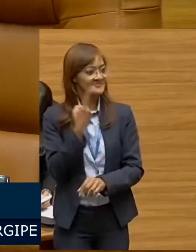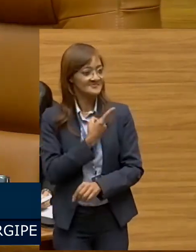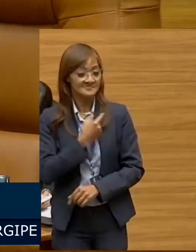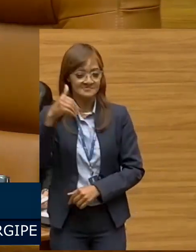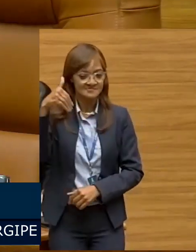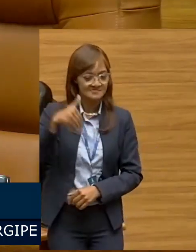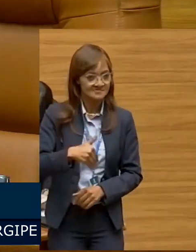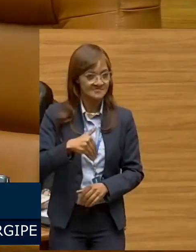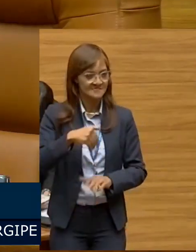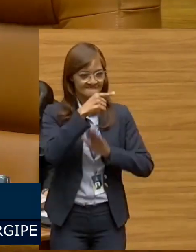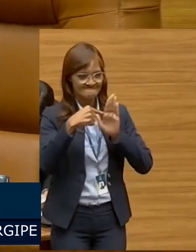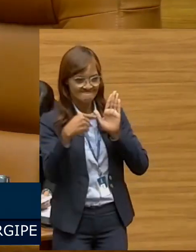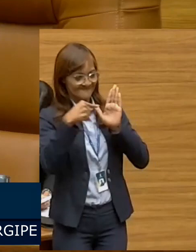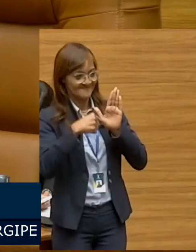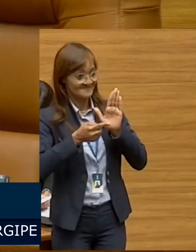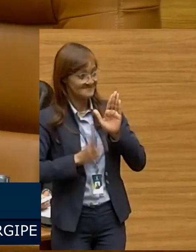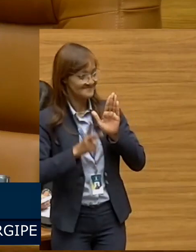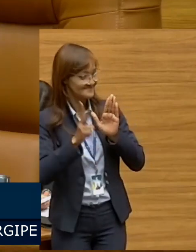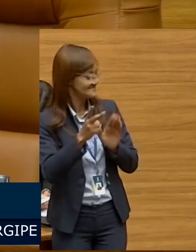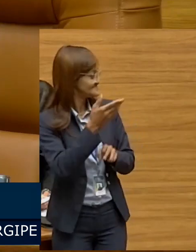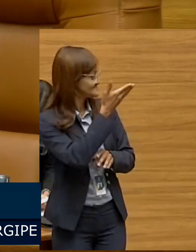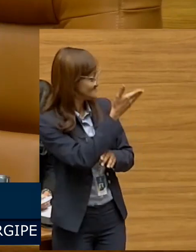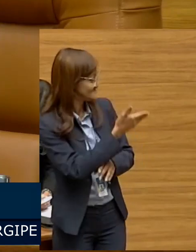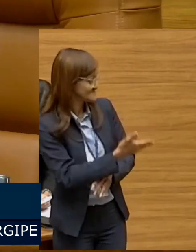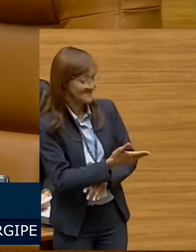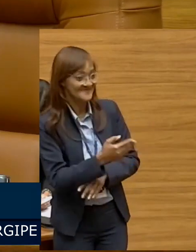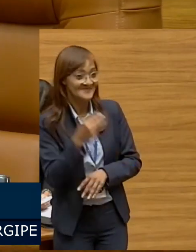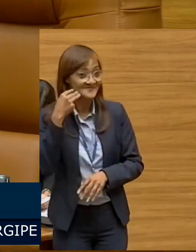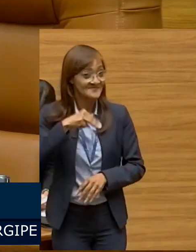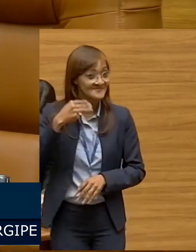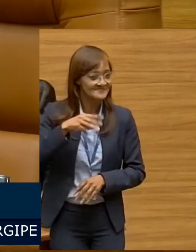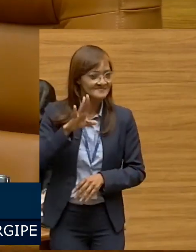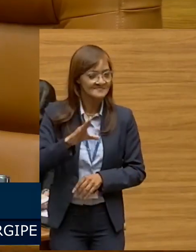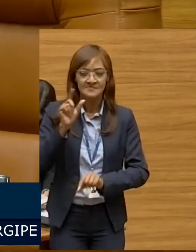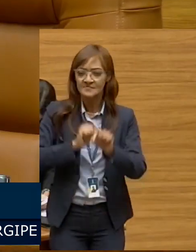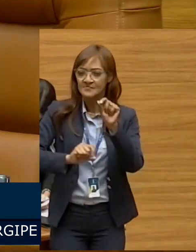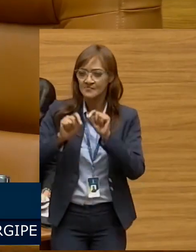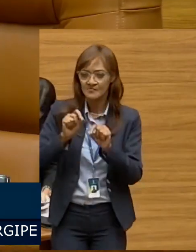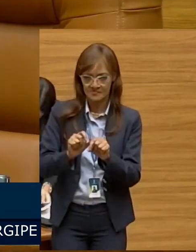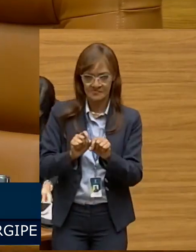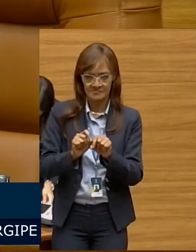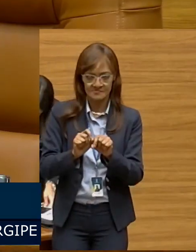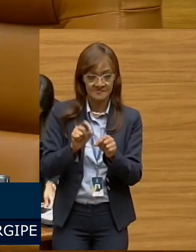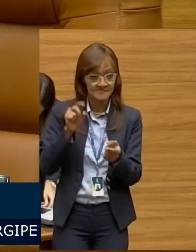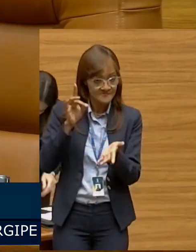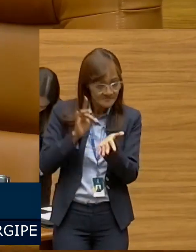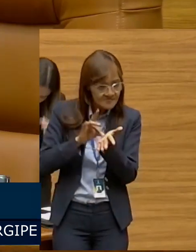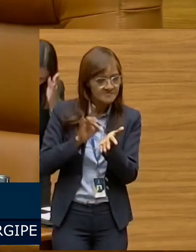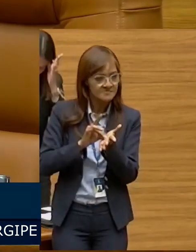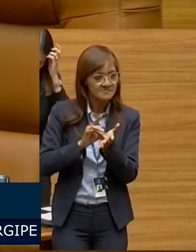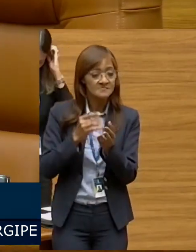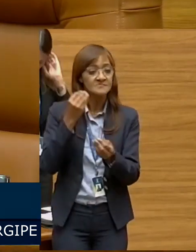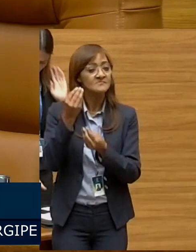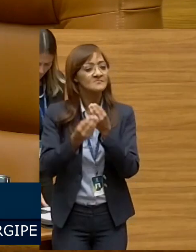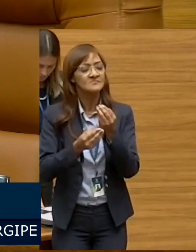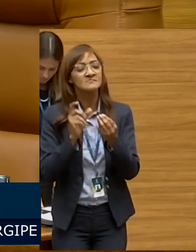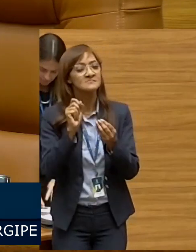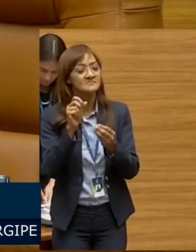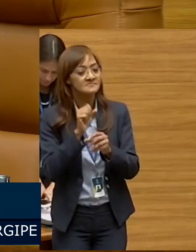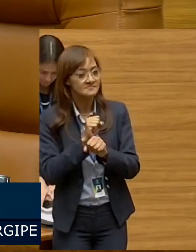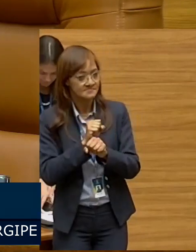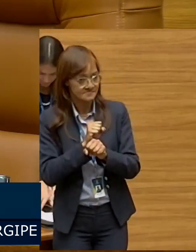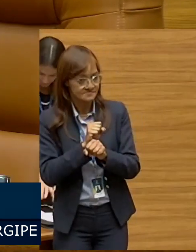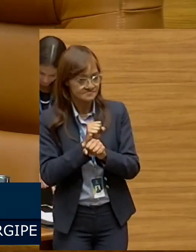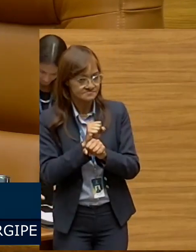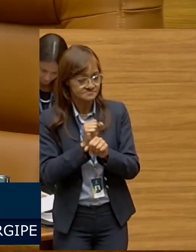algumas denúncias, principalmente no que diz respeito à violação e não como a questão, né,